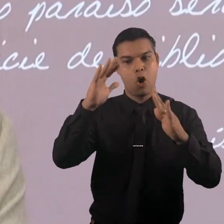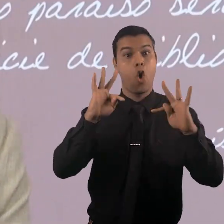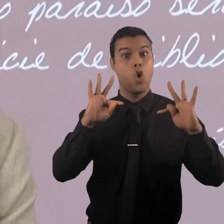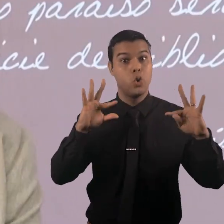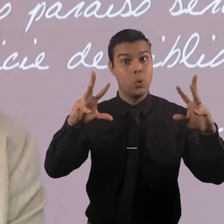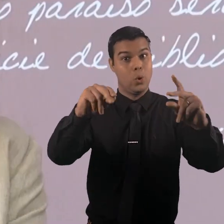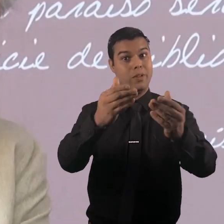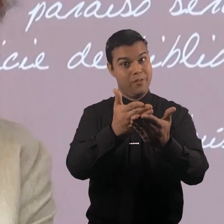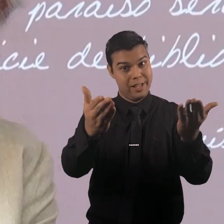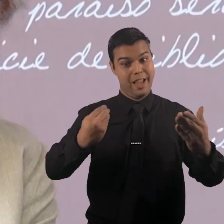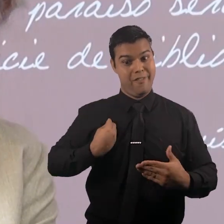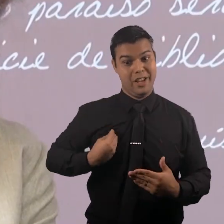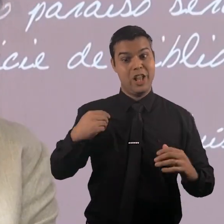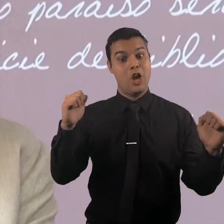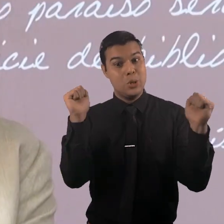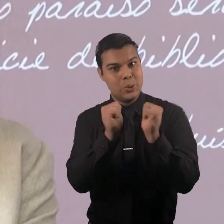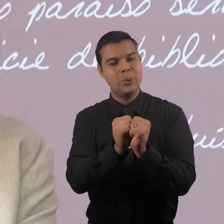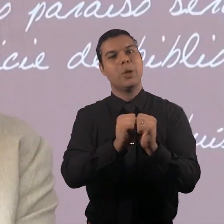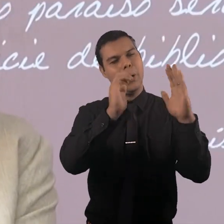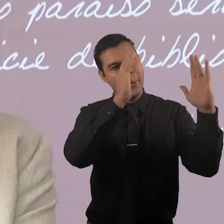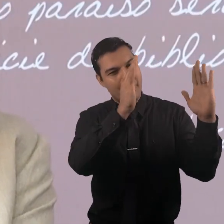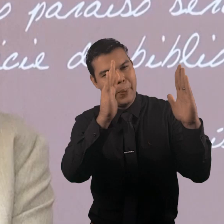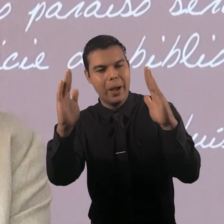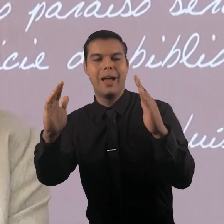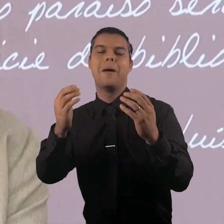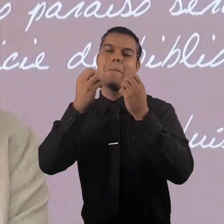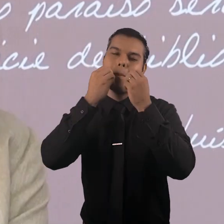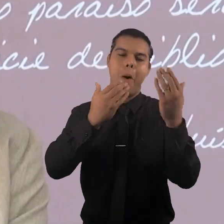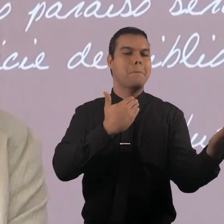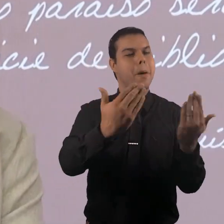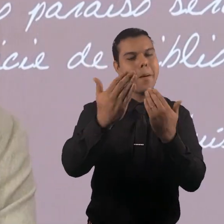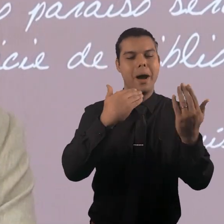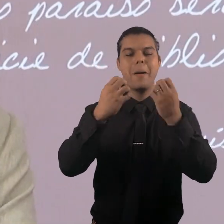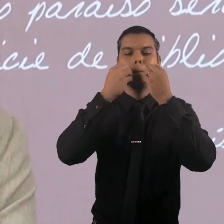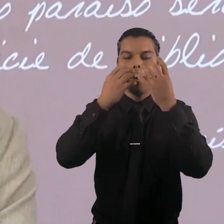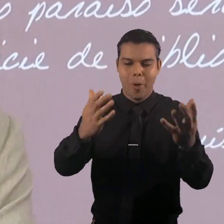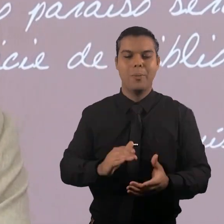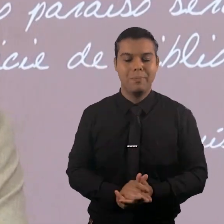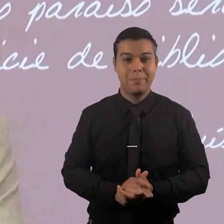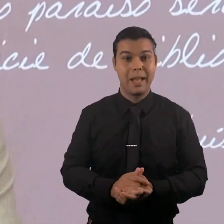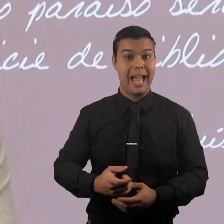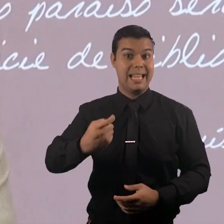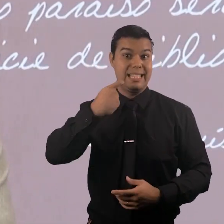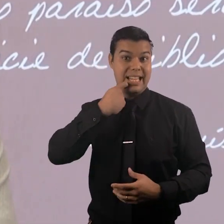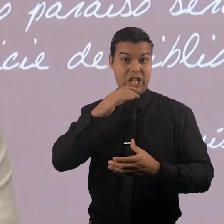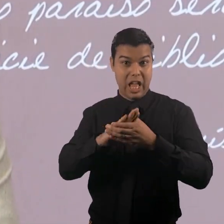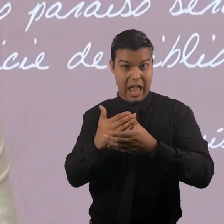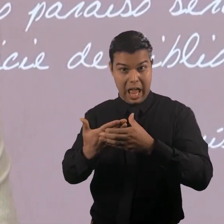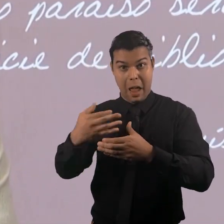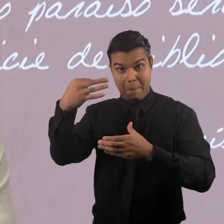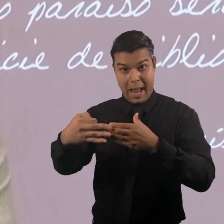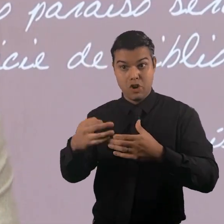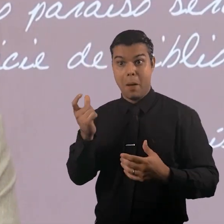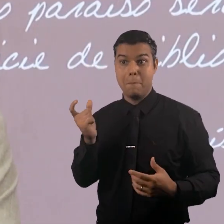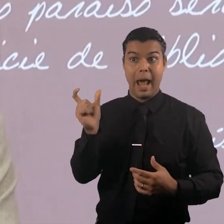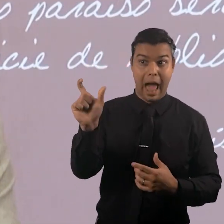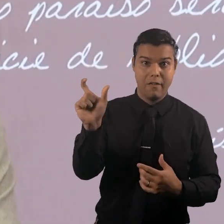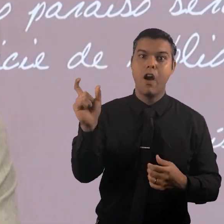agradecer também a todos e todas que estiveram com a gente até agora. Foi muito bom esse papo que nós tivemos aqui. O Sexto na Emerge, a